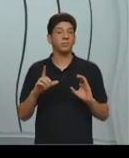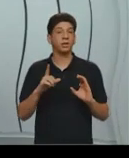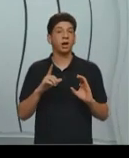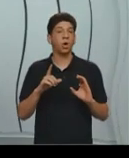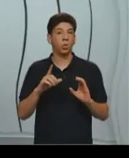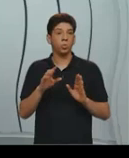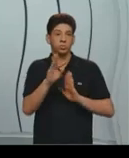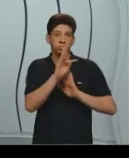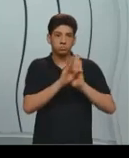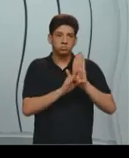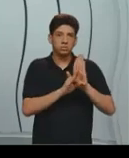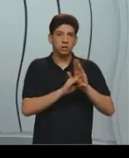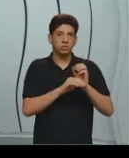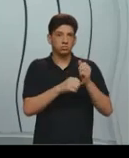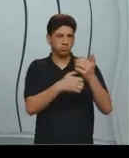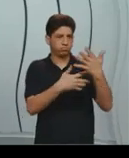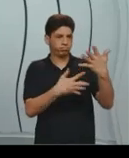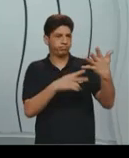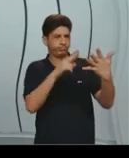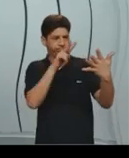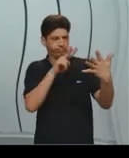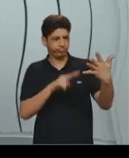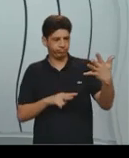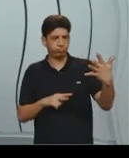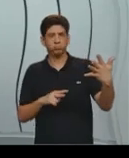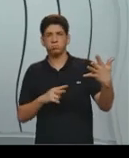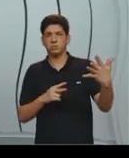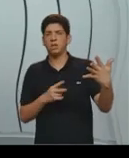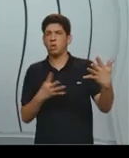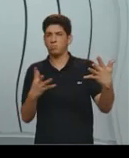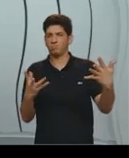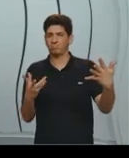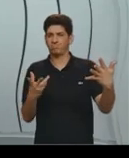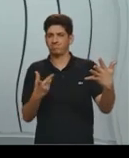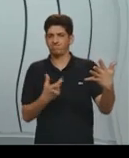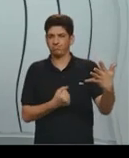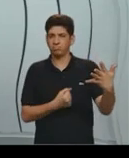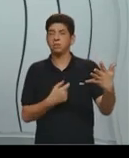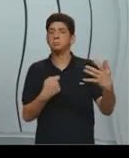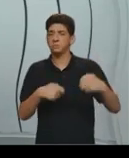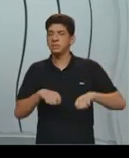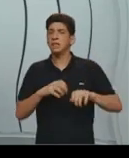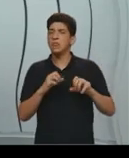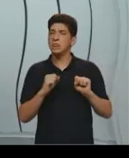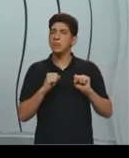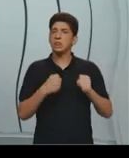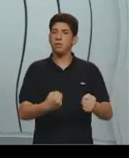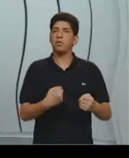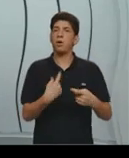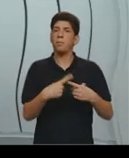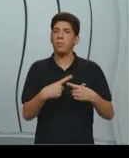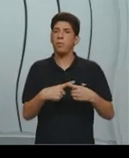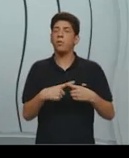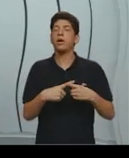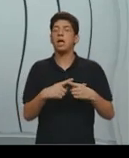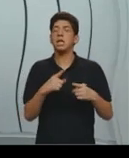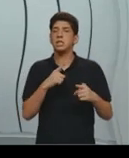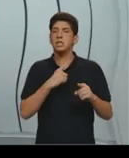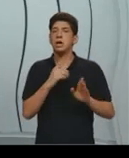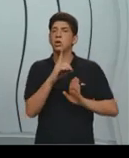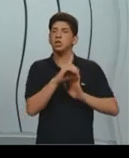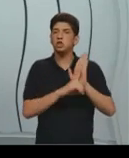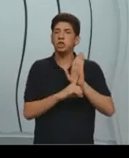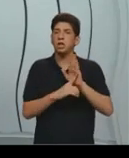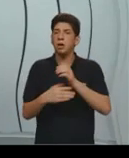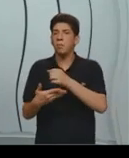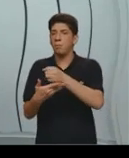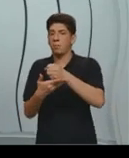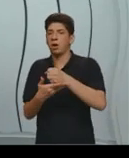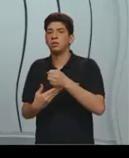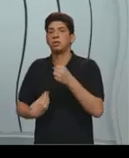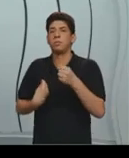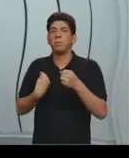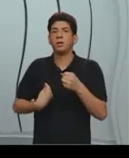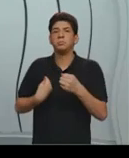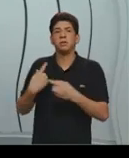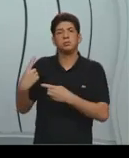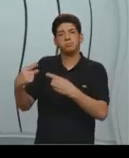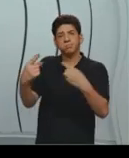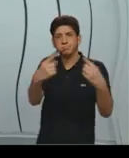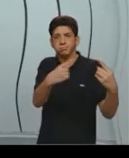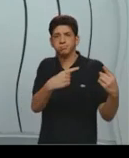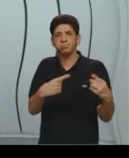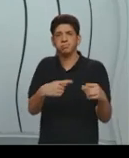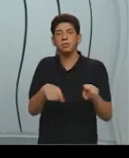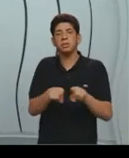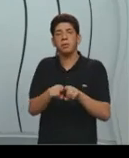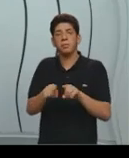e é um texto que merece ser defendido porque ele vai defender os princípios básicos da participação popular e da cidadania, né? Que ele veio depois de um período